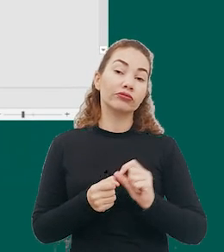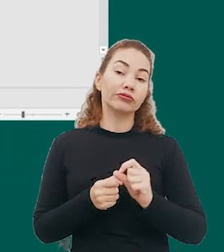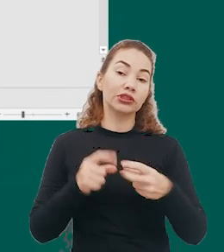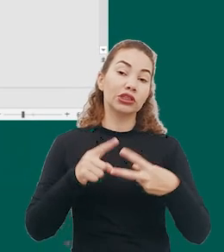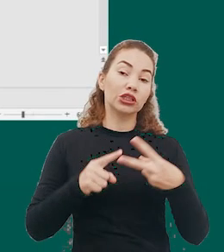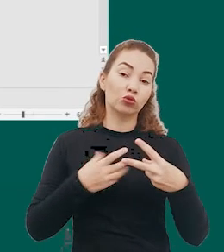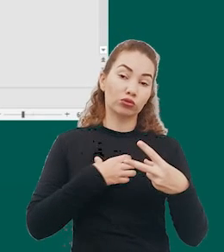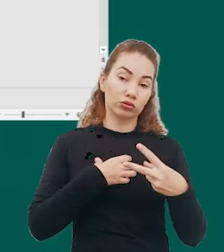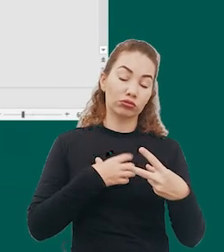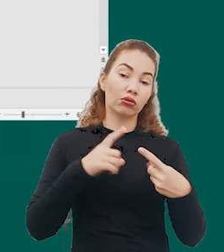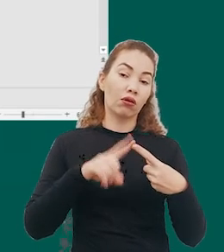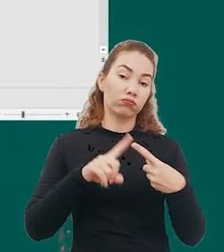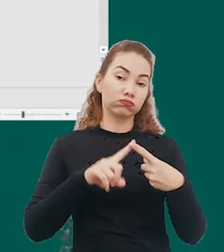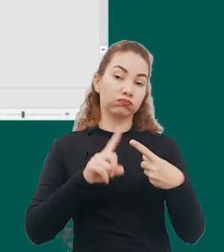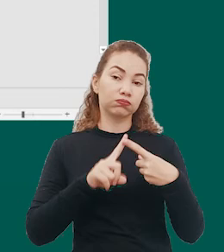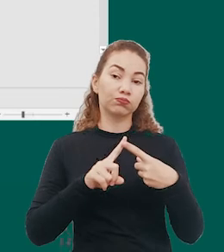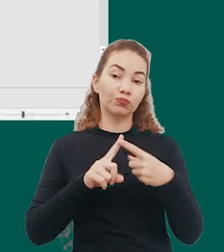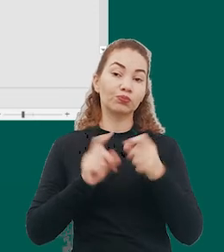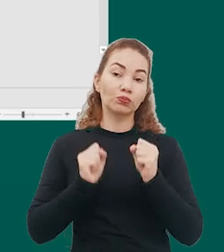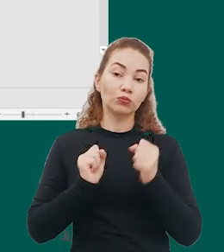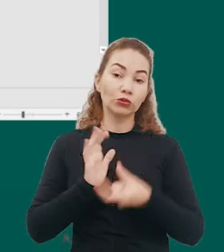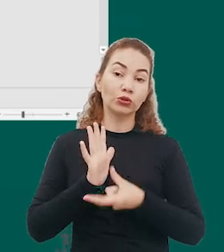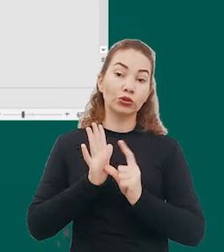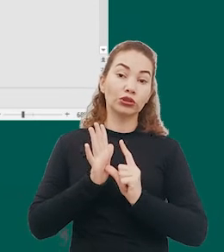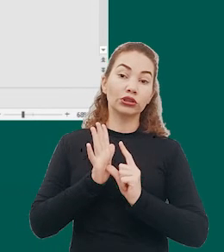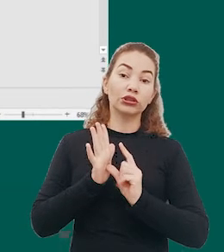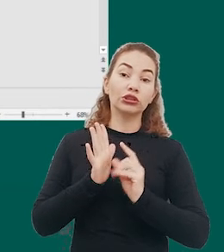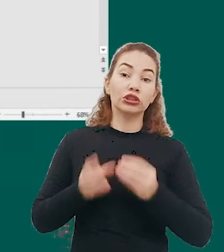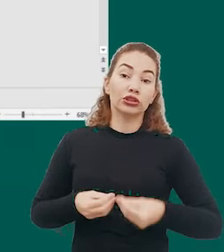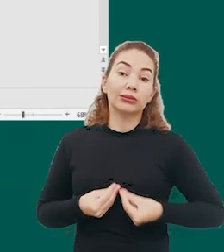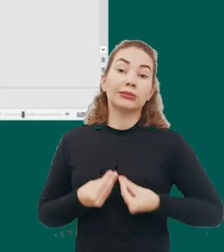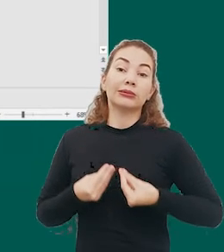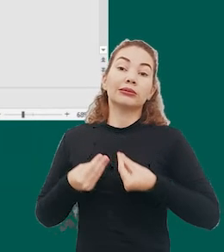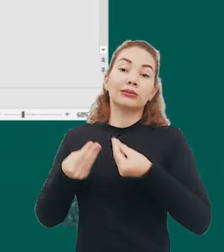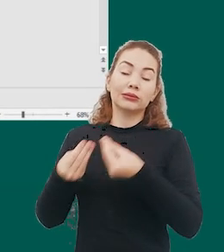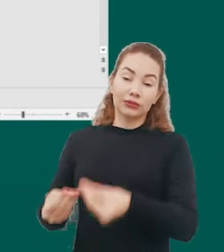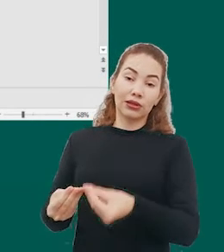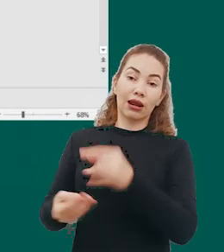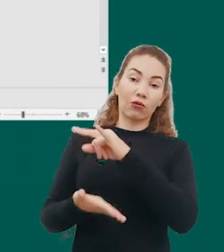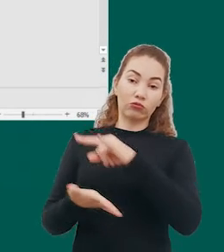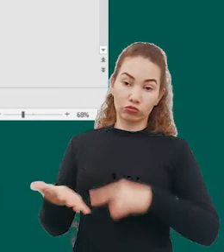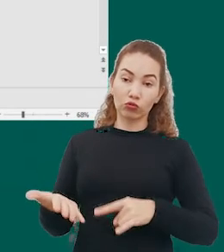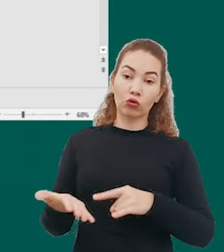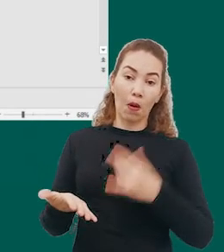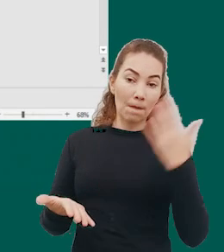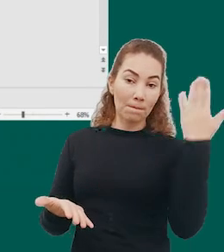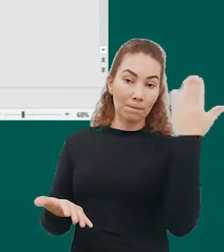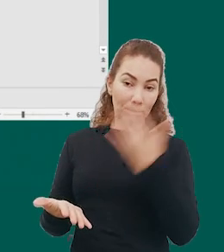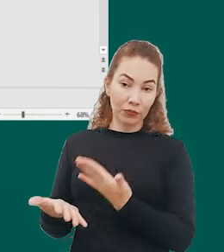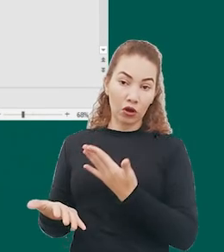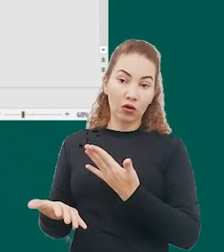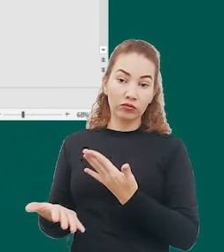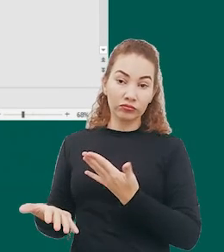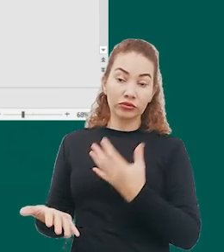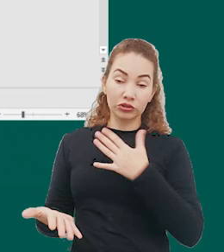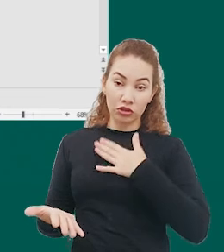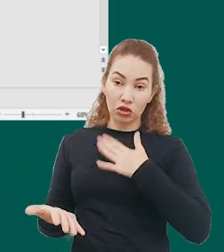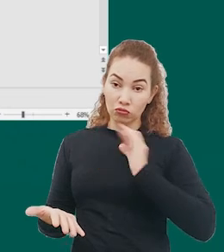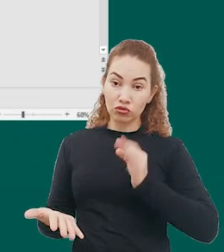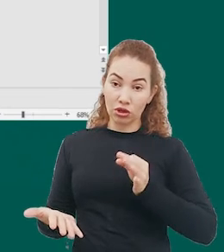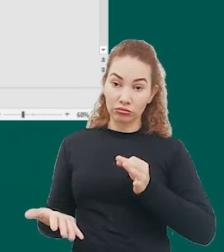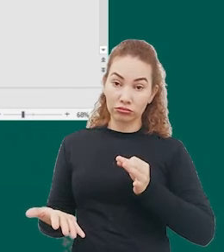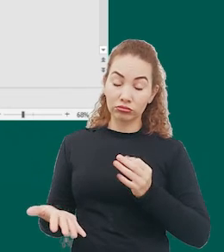duas formas. Nós podemos antecipar a entrega dos documentos, né, que comprovem que nós estamos